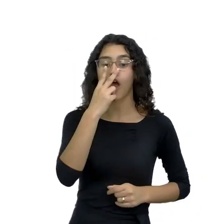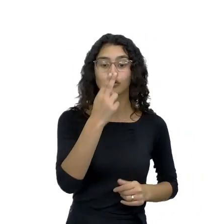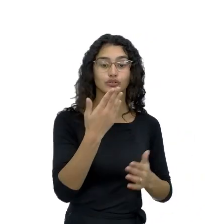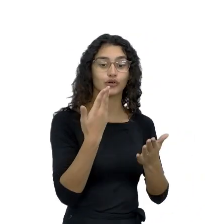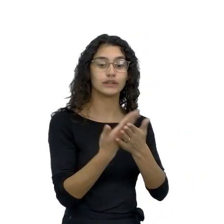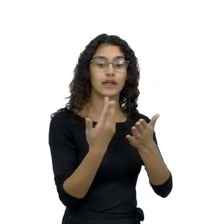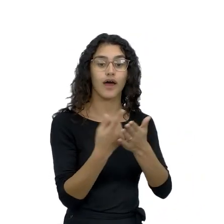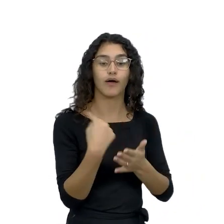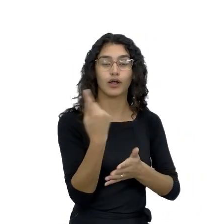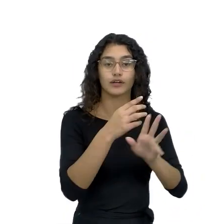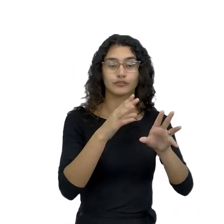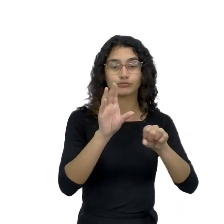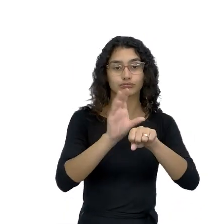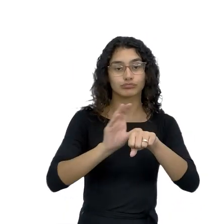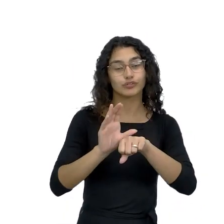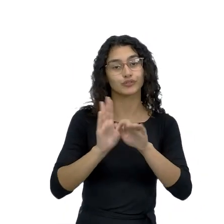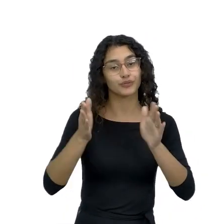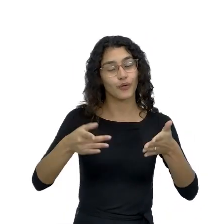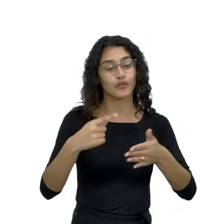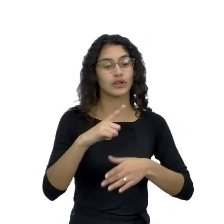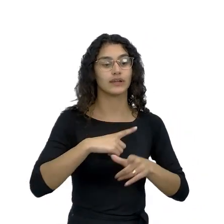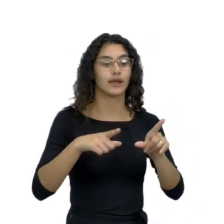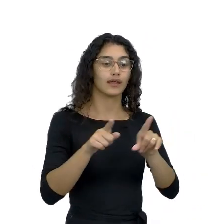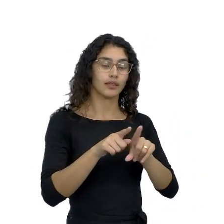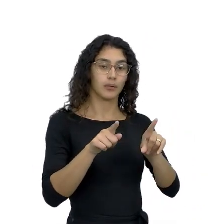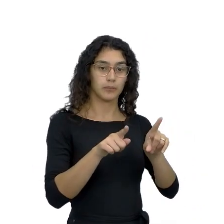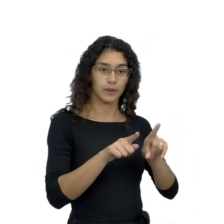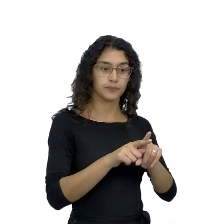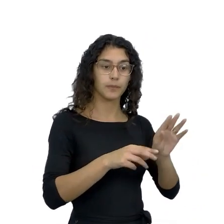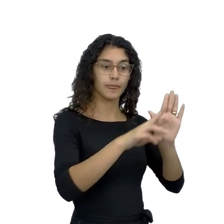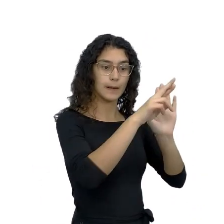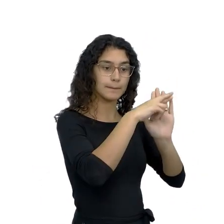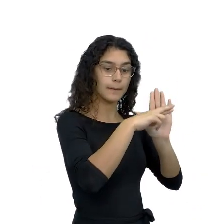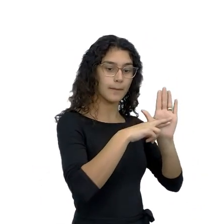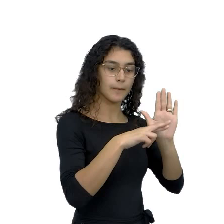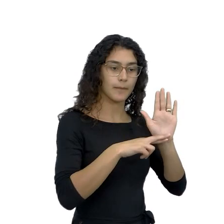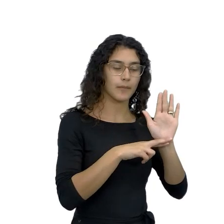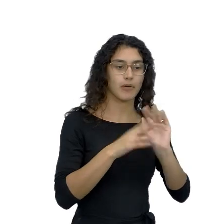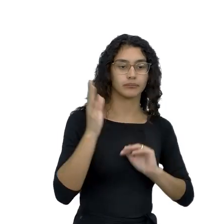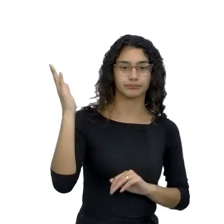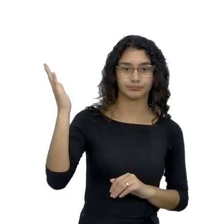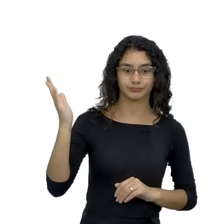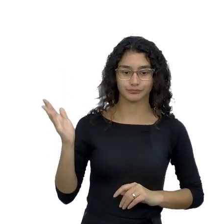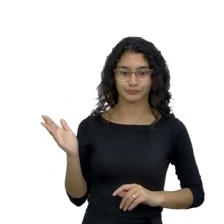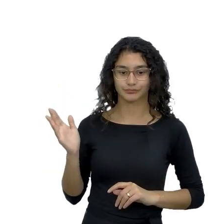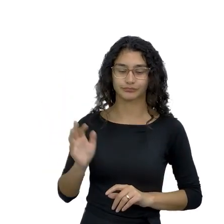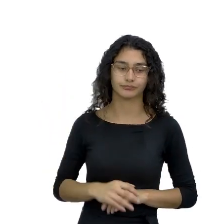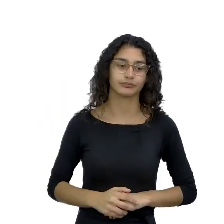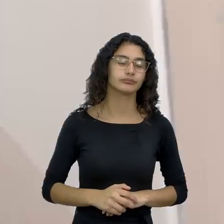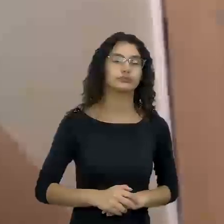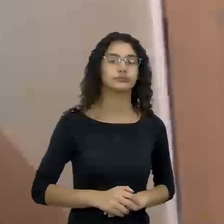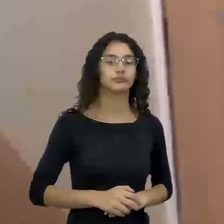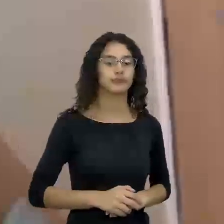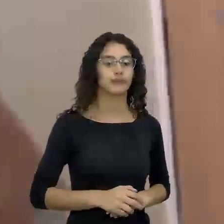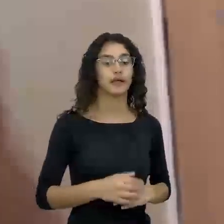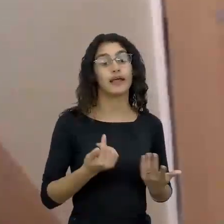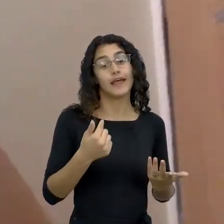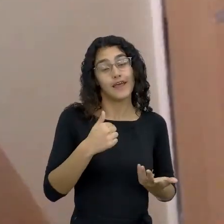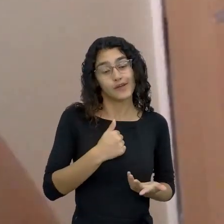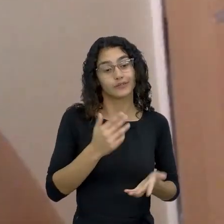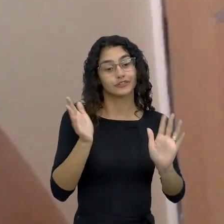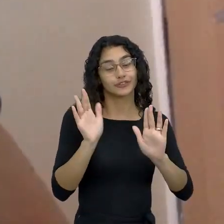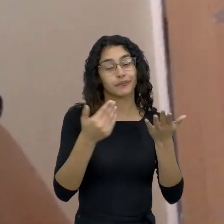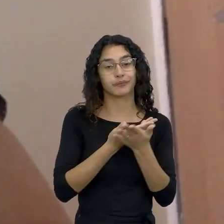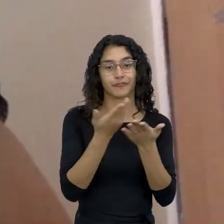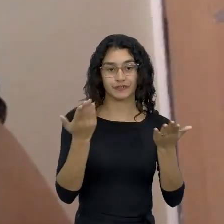sobre essa formação. Aqui temos as nossas referências e eu me